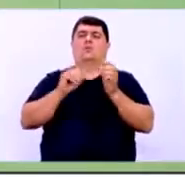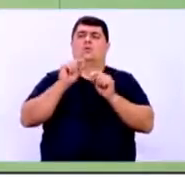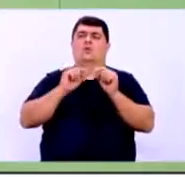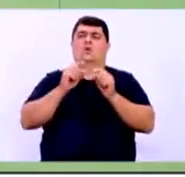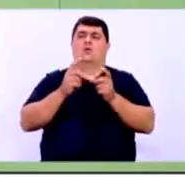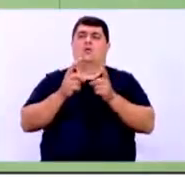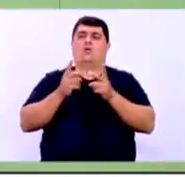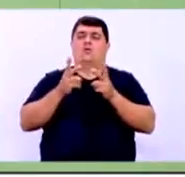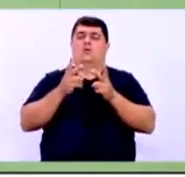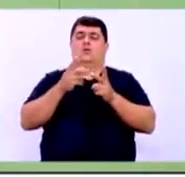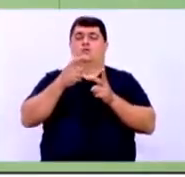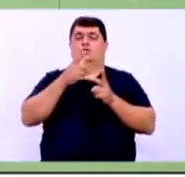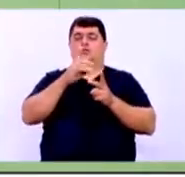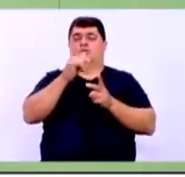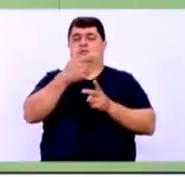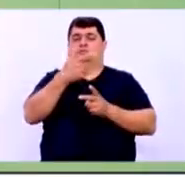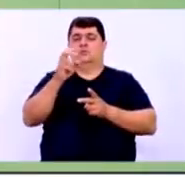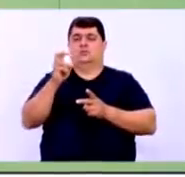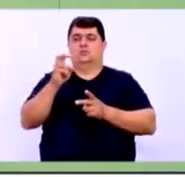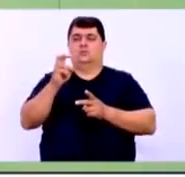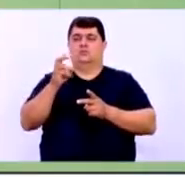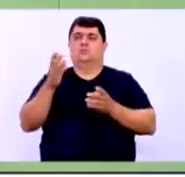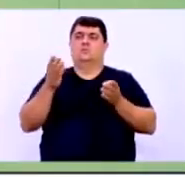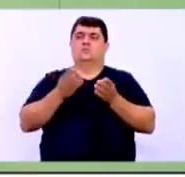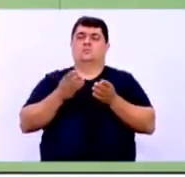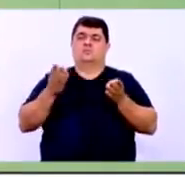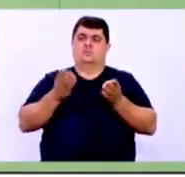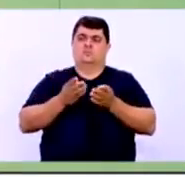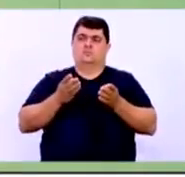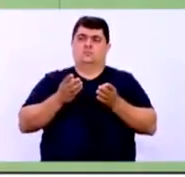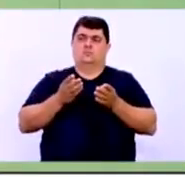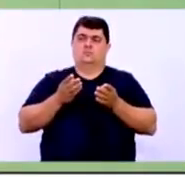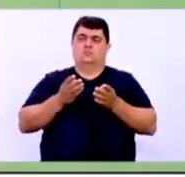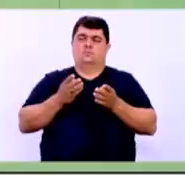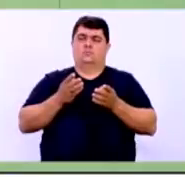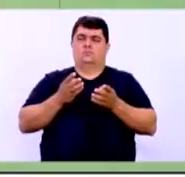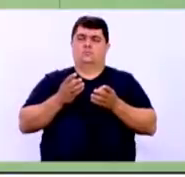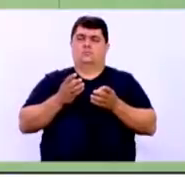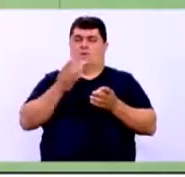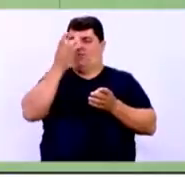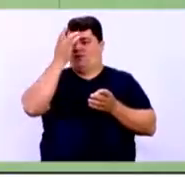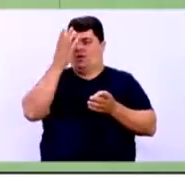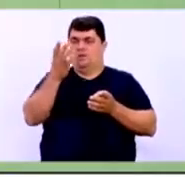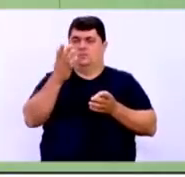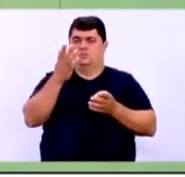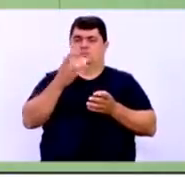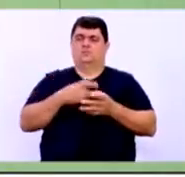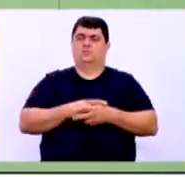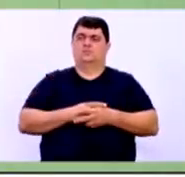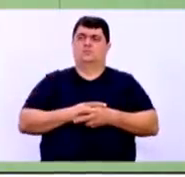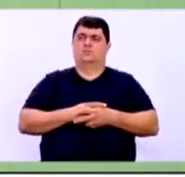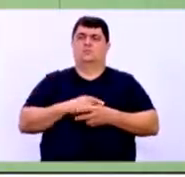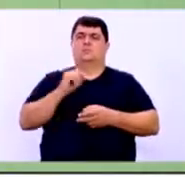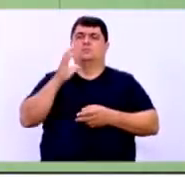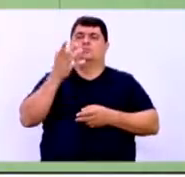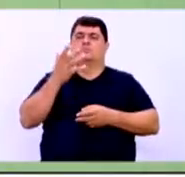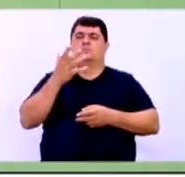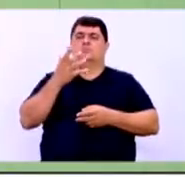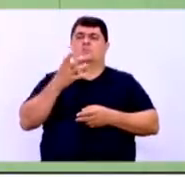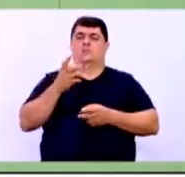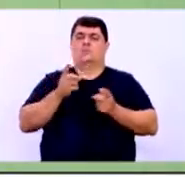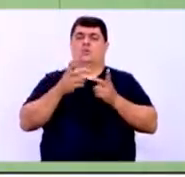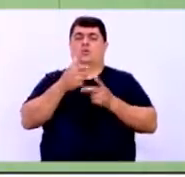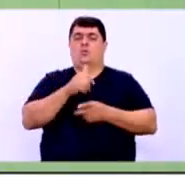venda do dia 25. Agora ficou muito fácil, né? O que aconteceu? Saiu